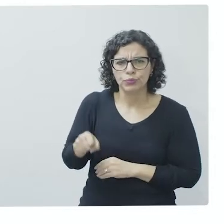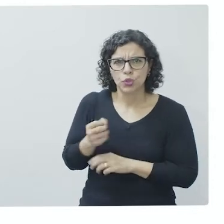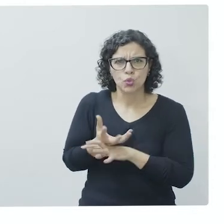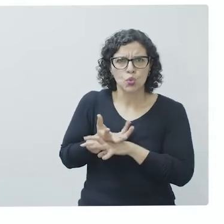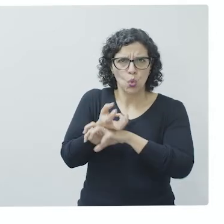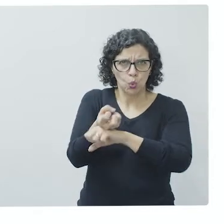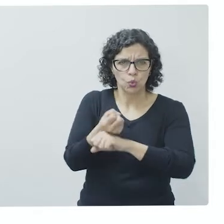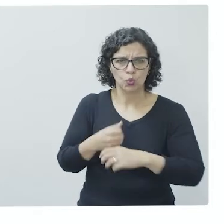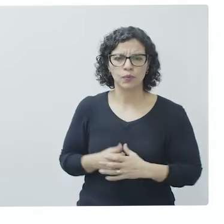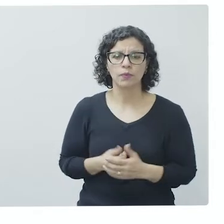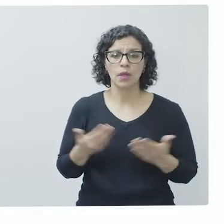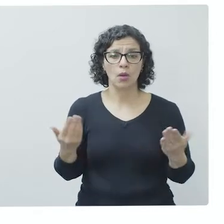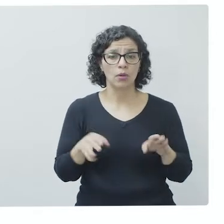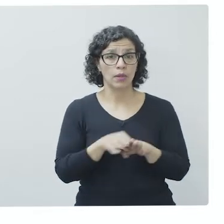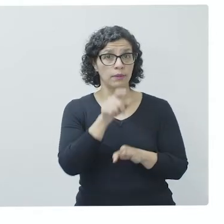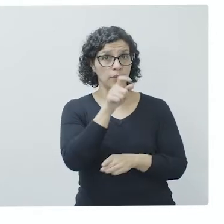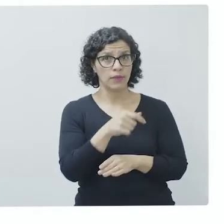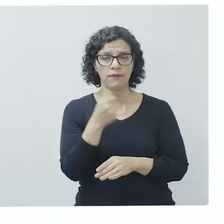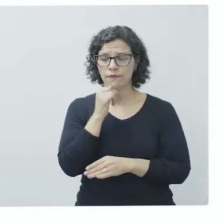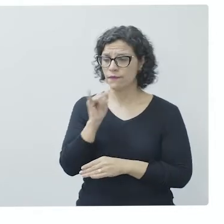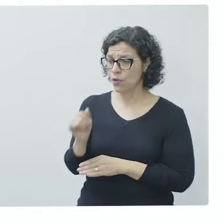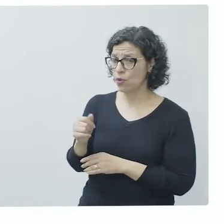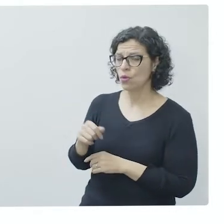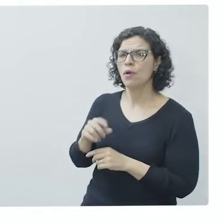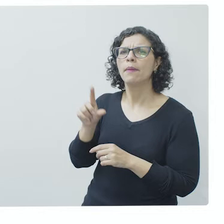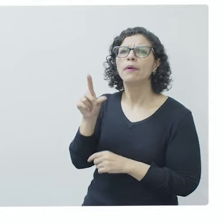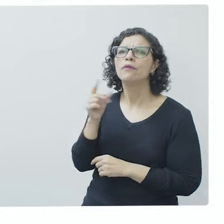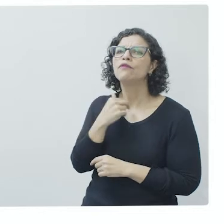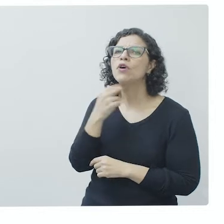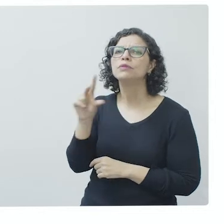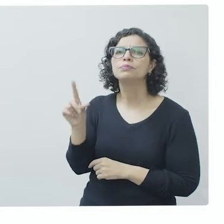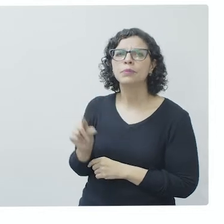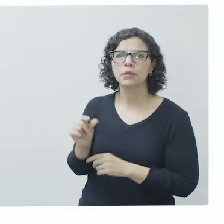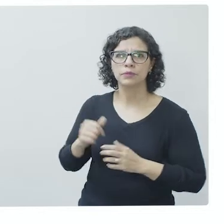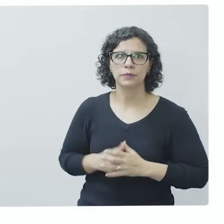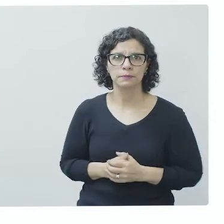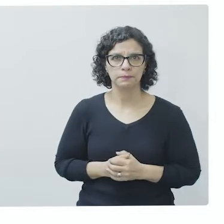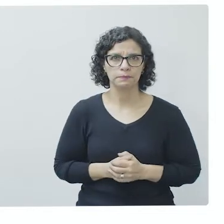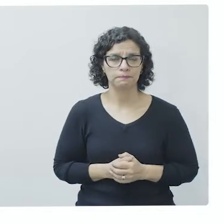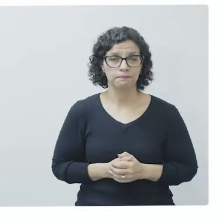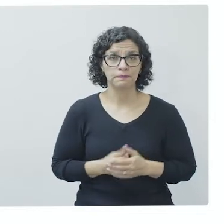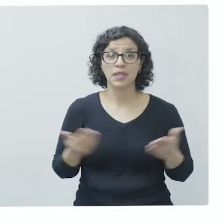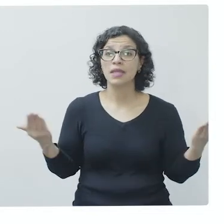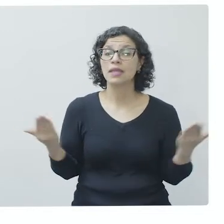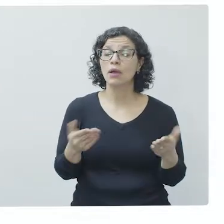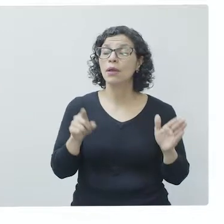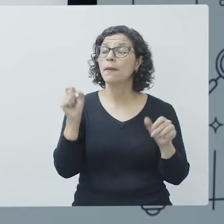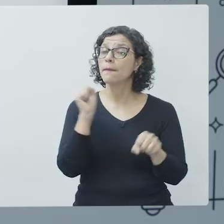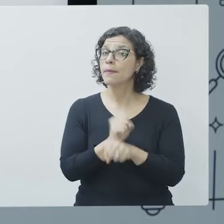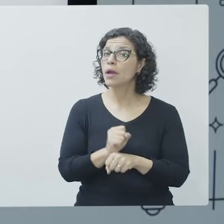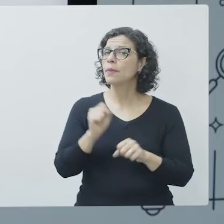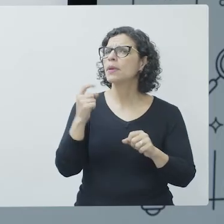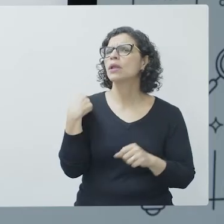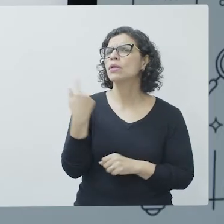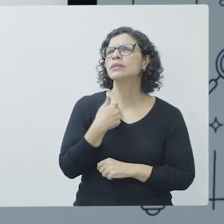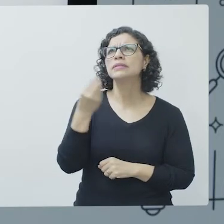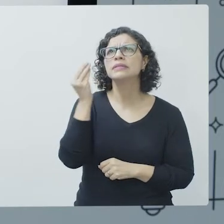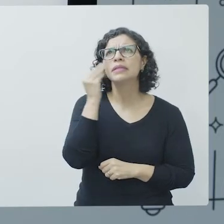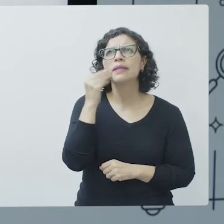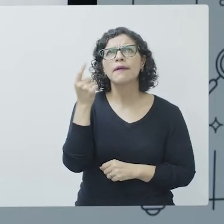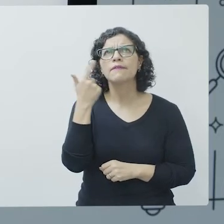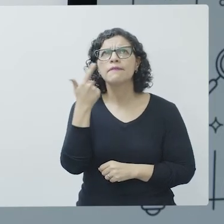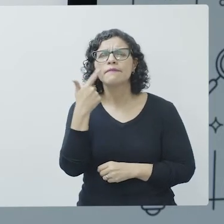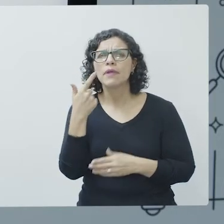bengala feita de osso. A figura falou em voz baixa. E agora eu paro para a gente